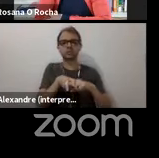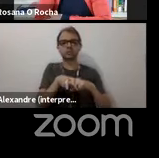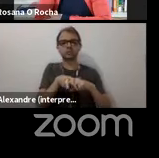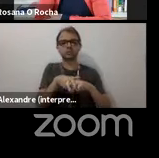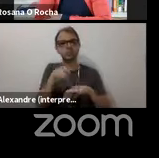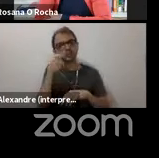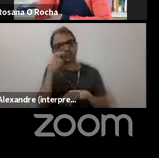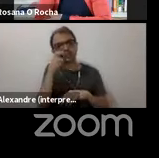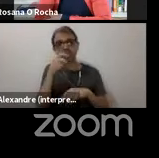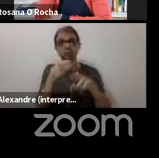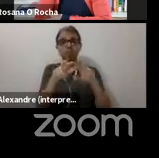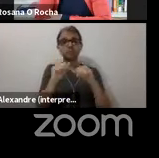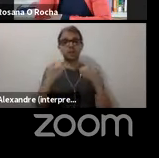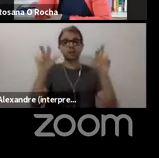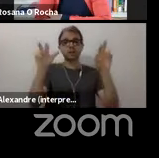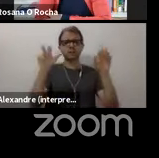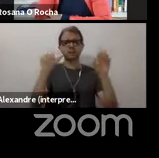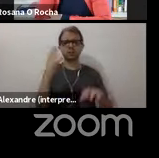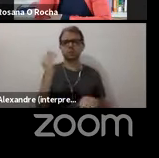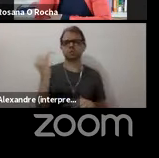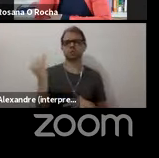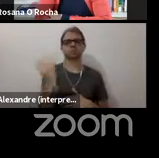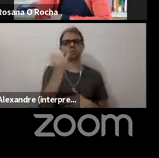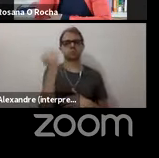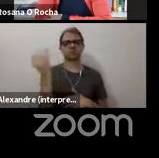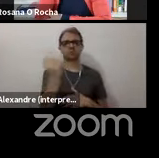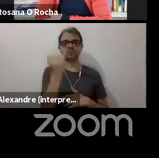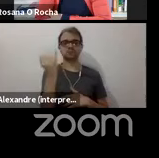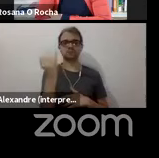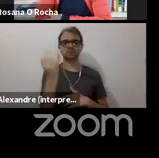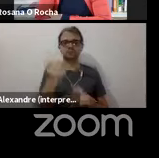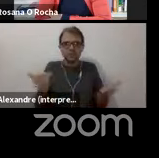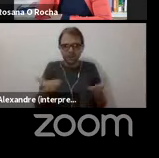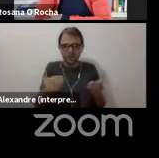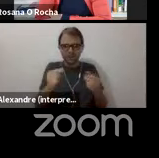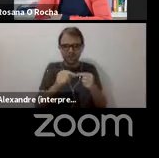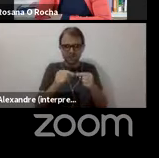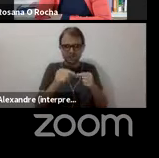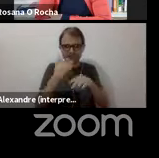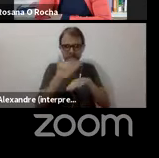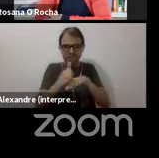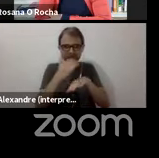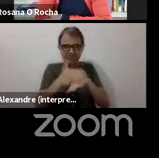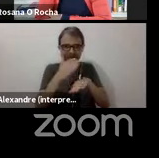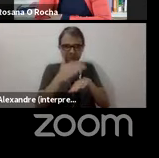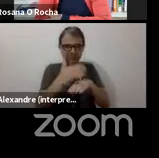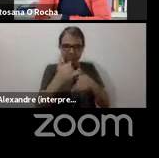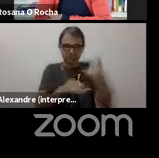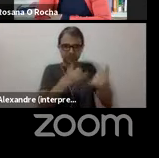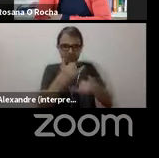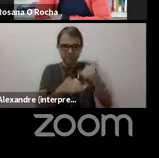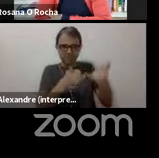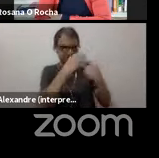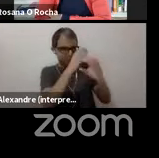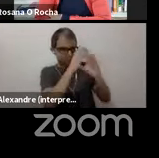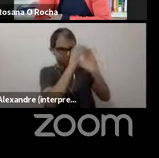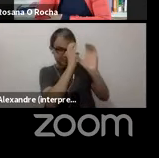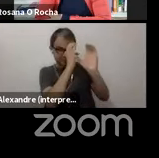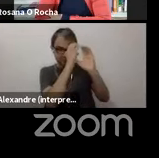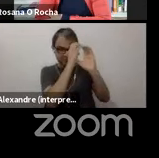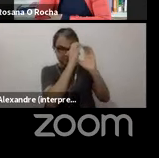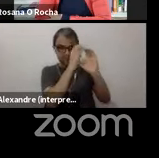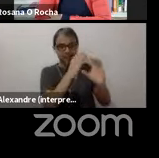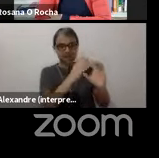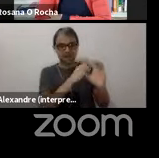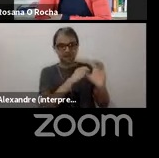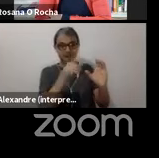para nossa conversa. Esse tipo de exercício que a gente fez agora, da brincadeira, de ter um objeto na